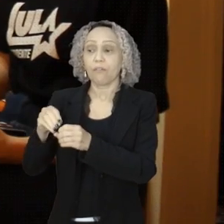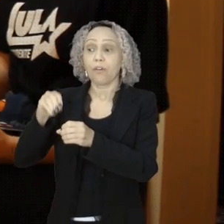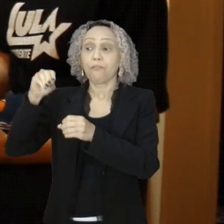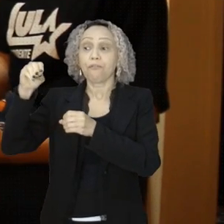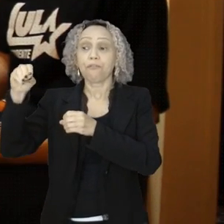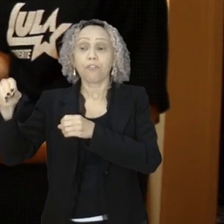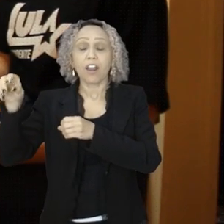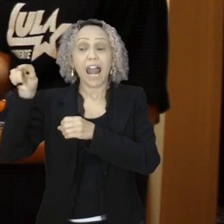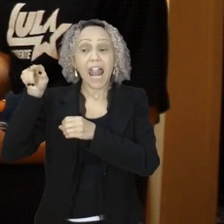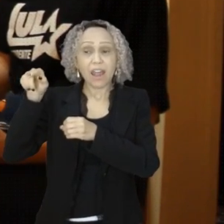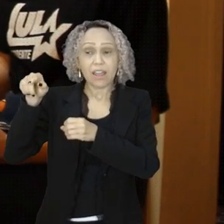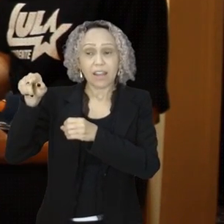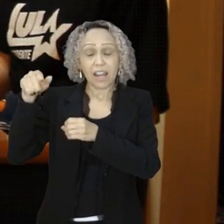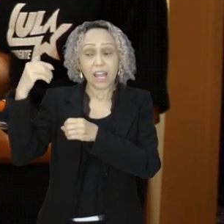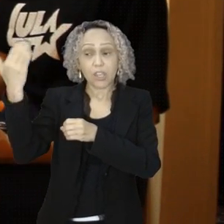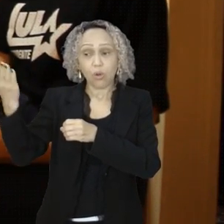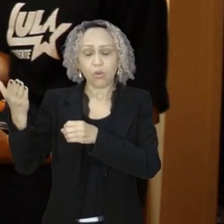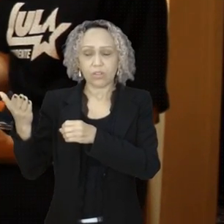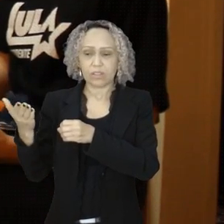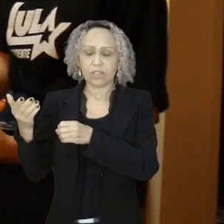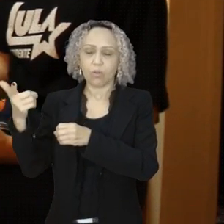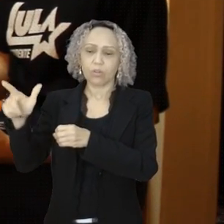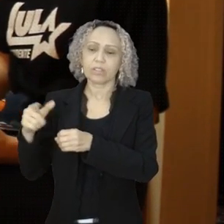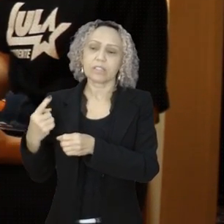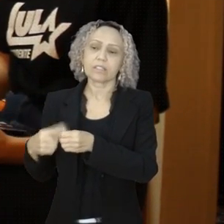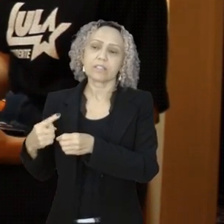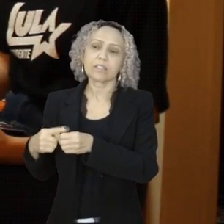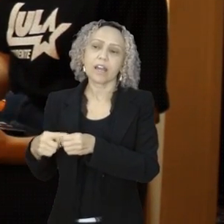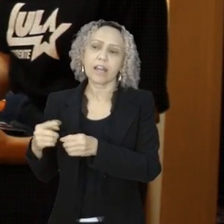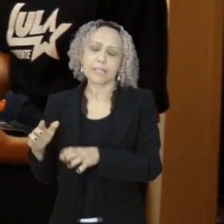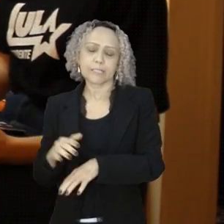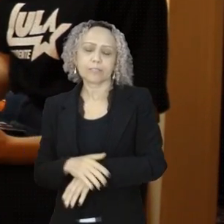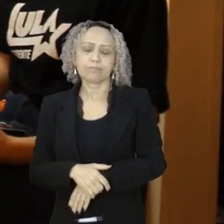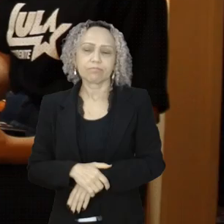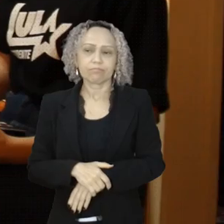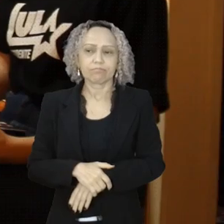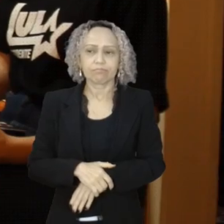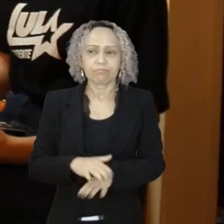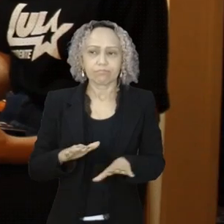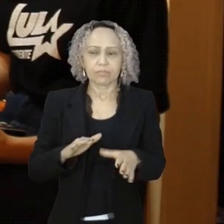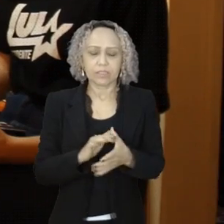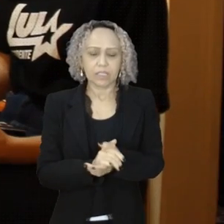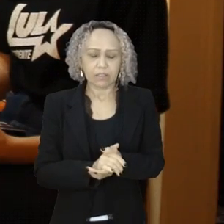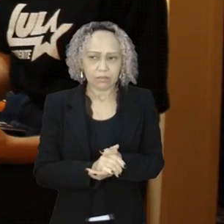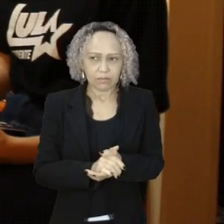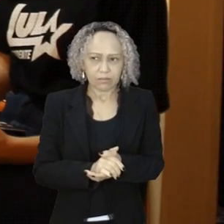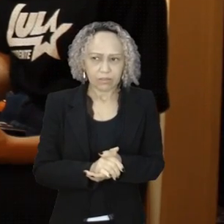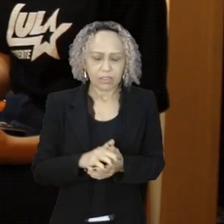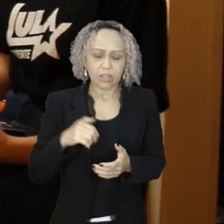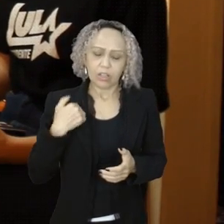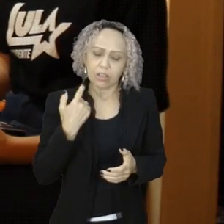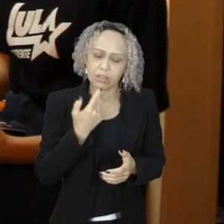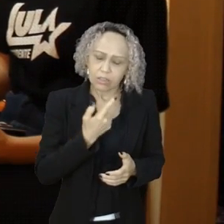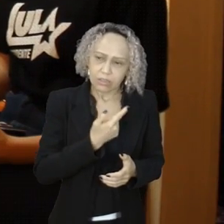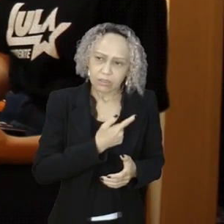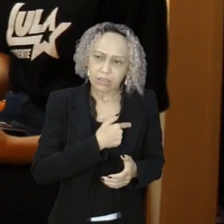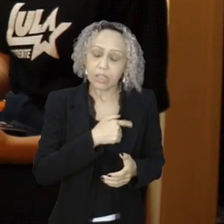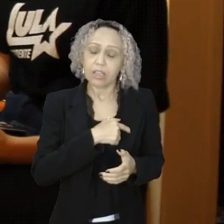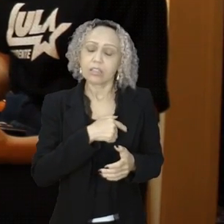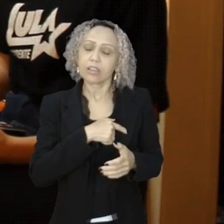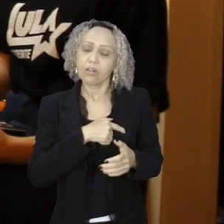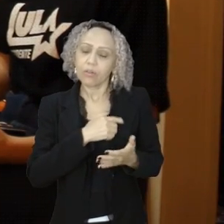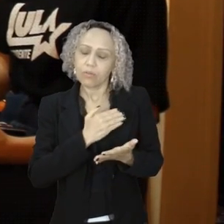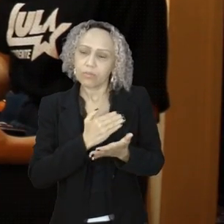aquela entidade nós representava. Aí nós fizemos uma oposição e ganhamos uma eleição. E aí eu fui presidente